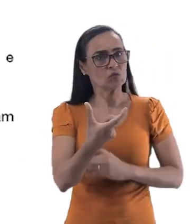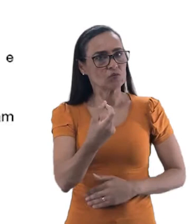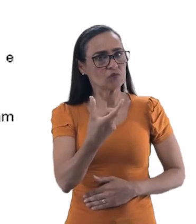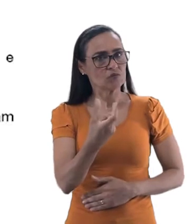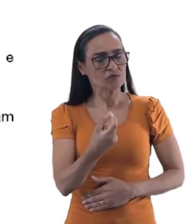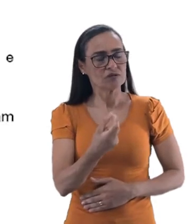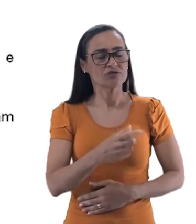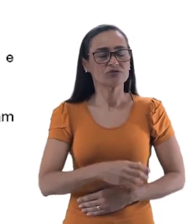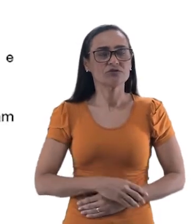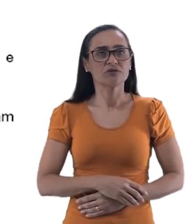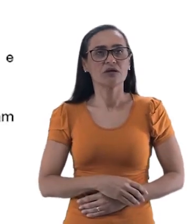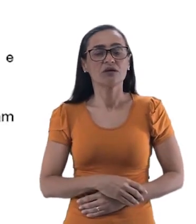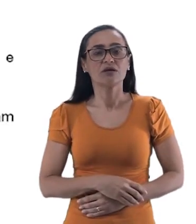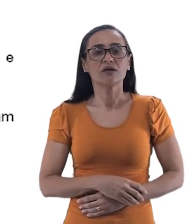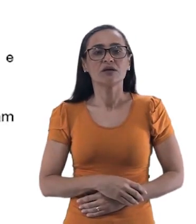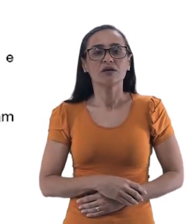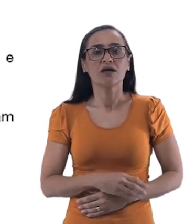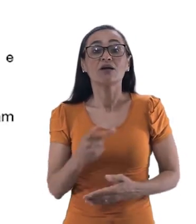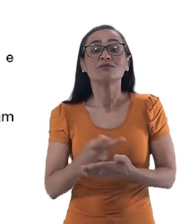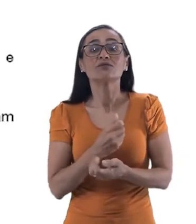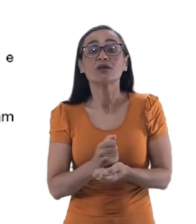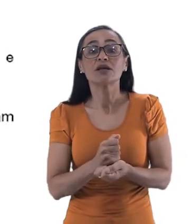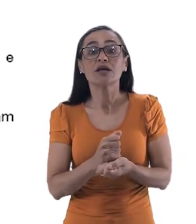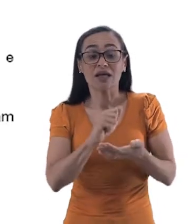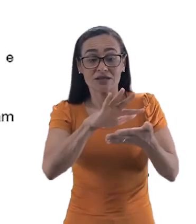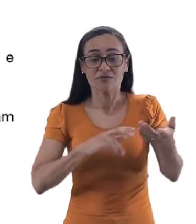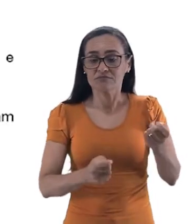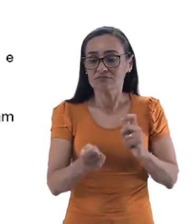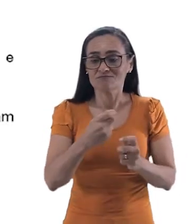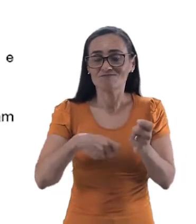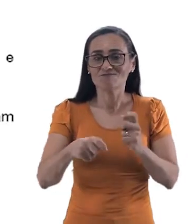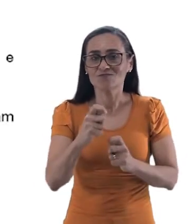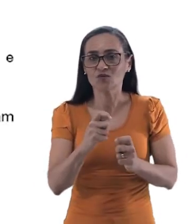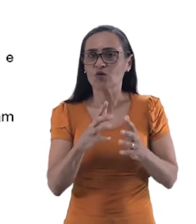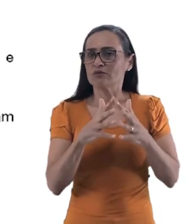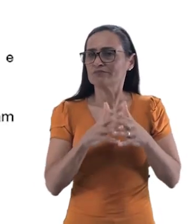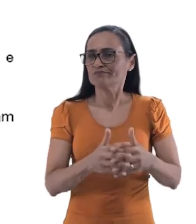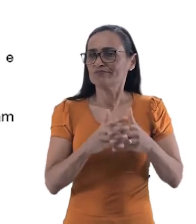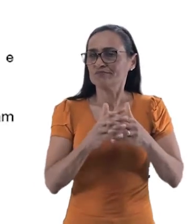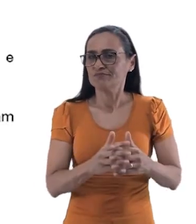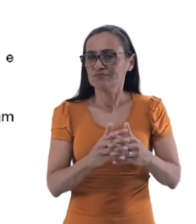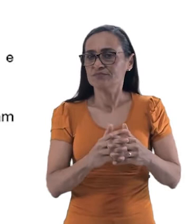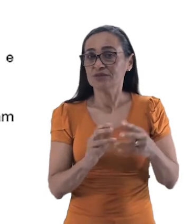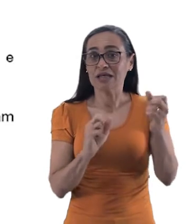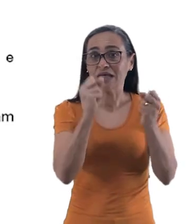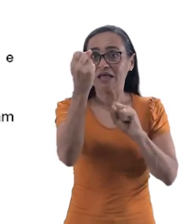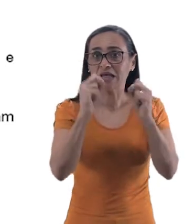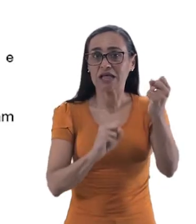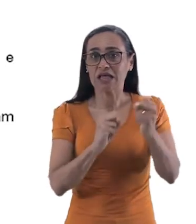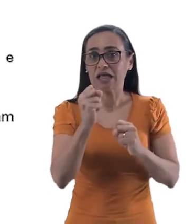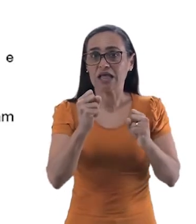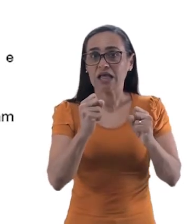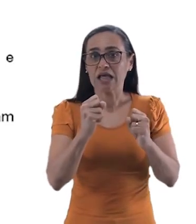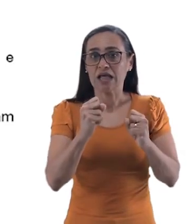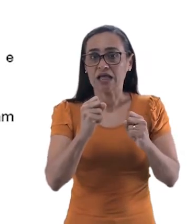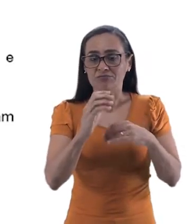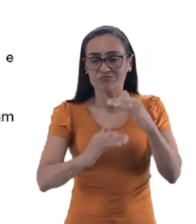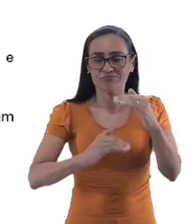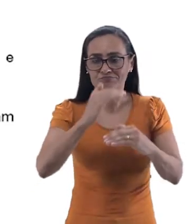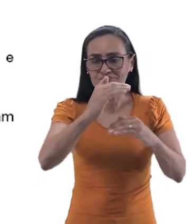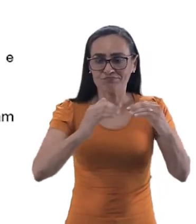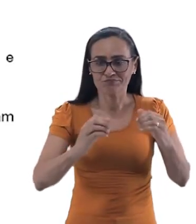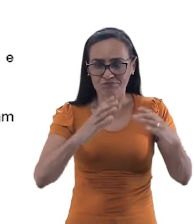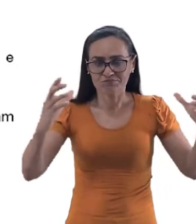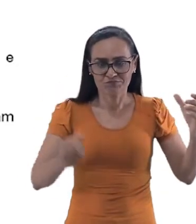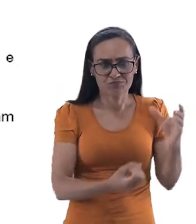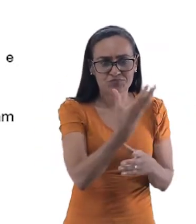metade do século XX, a atividade econômica passou a ter maior complexidade, a indústria apresentou um volume